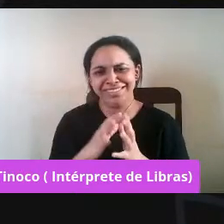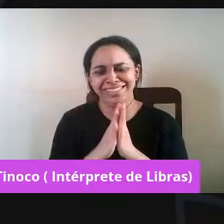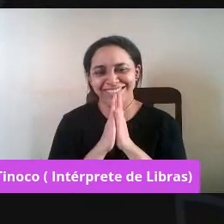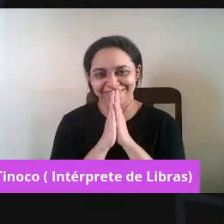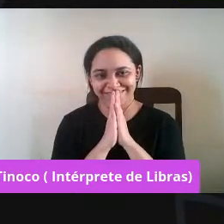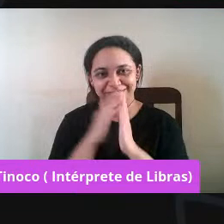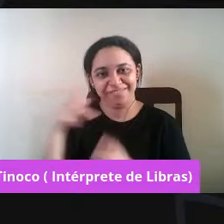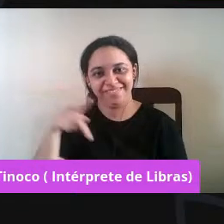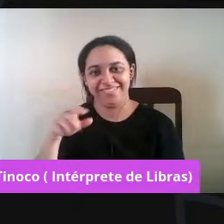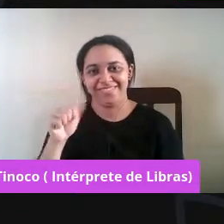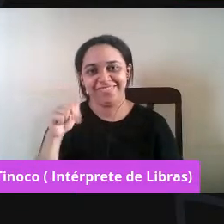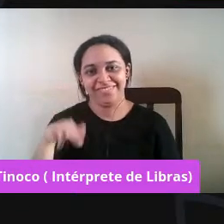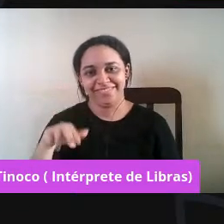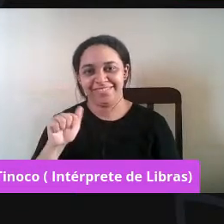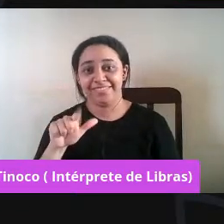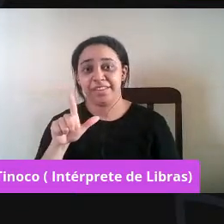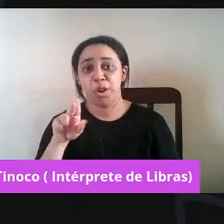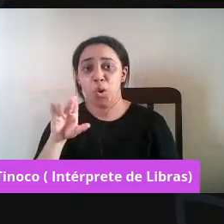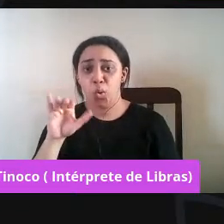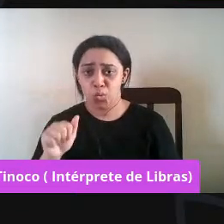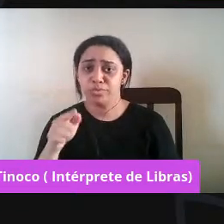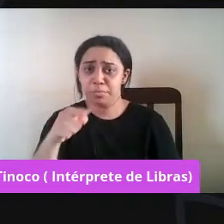pela disponibilidade. Né?